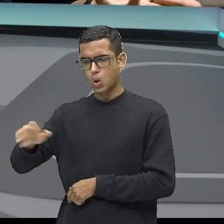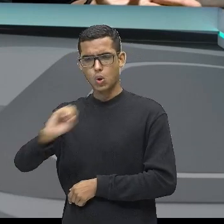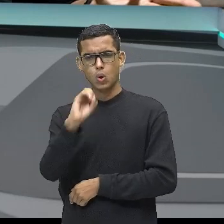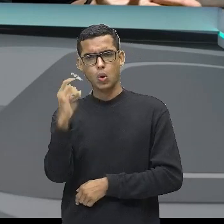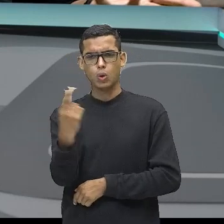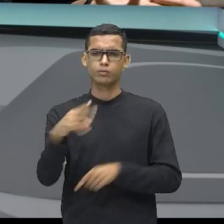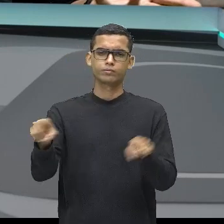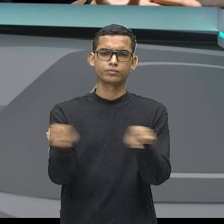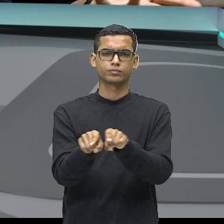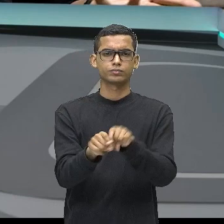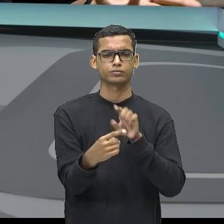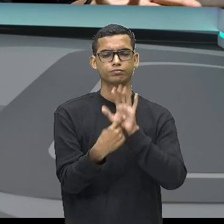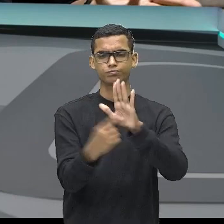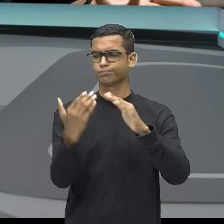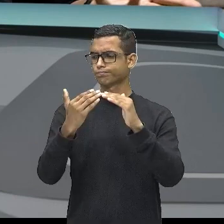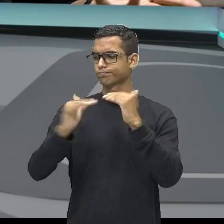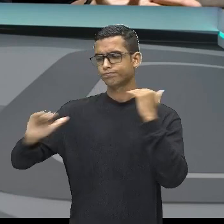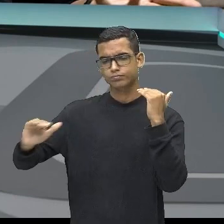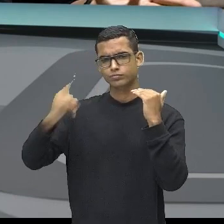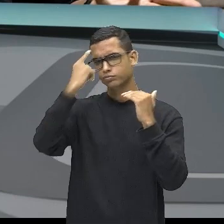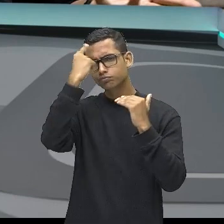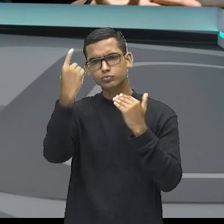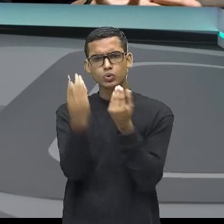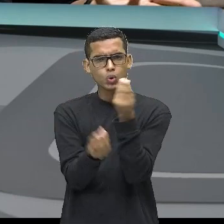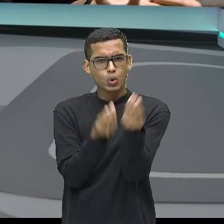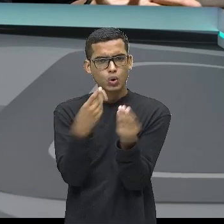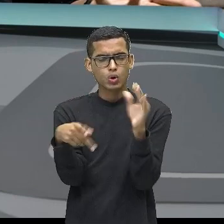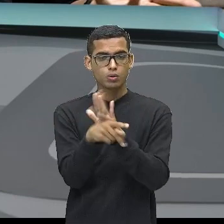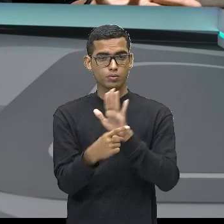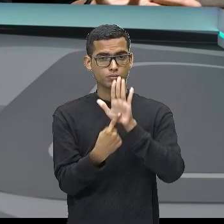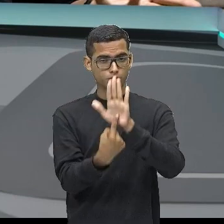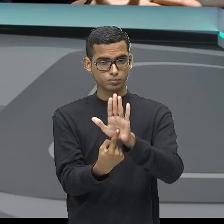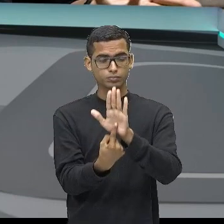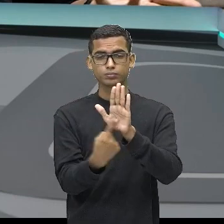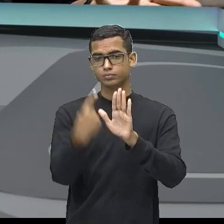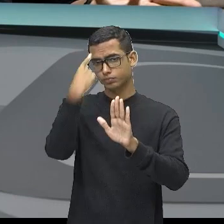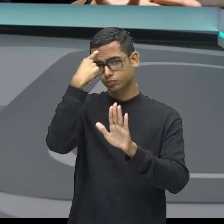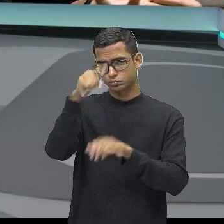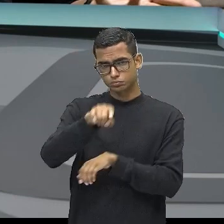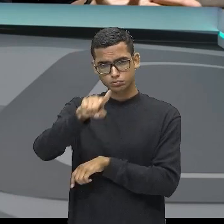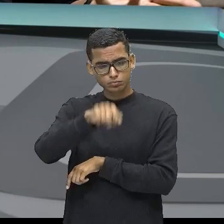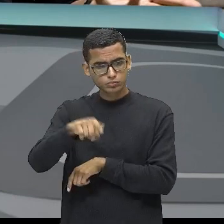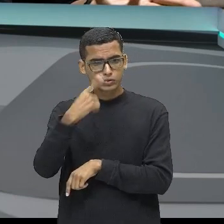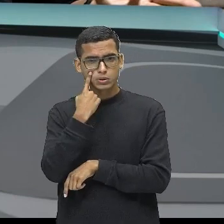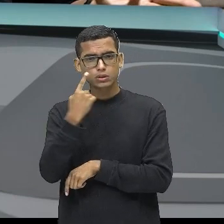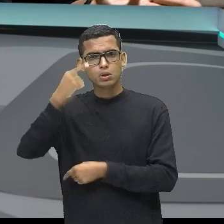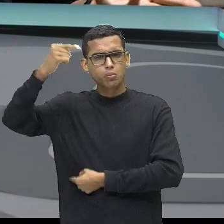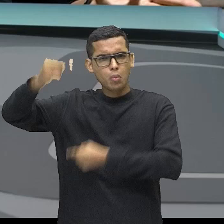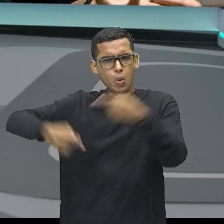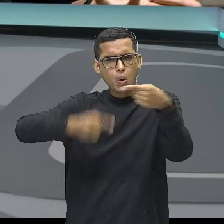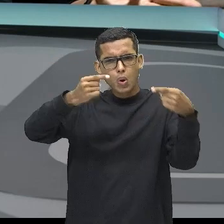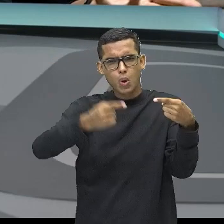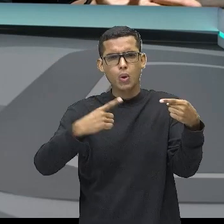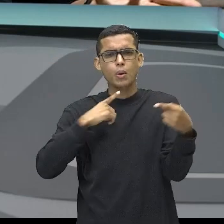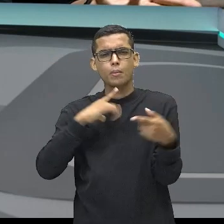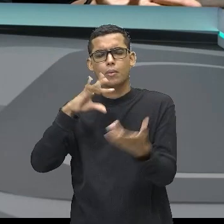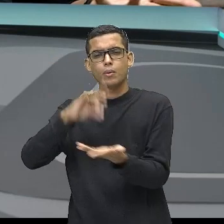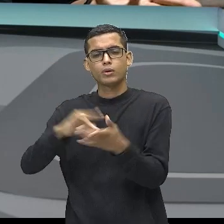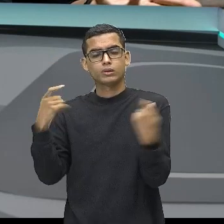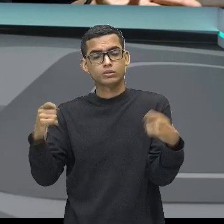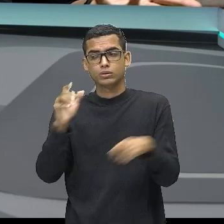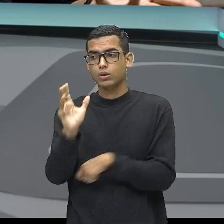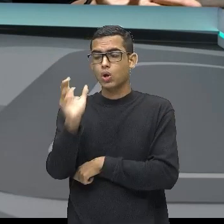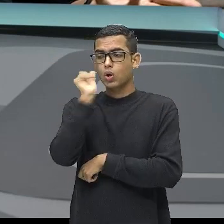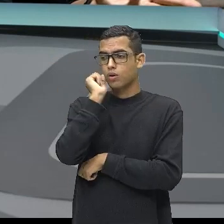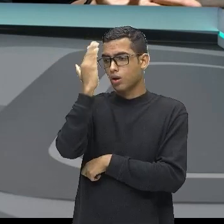que você não concorde com a ideia que ele está expondo. Se você está participando de um debate, você tem que